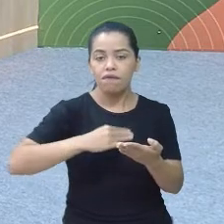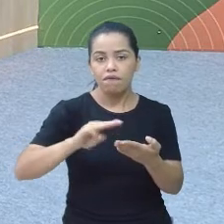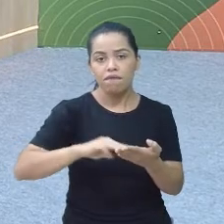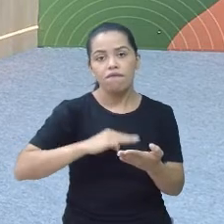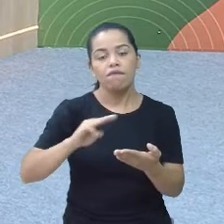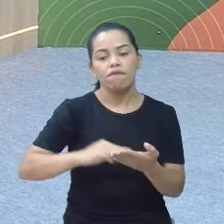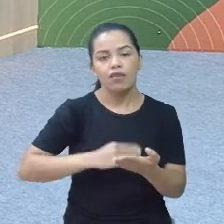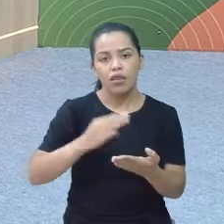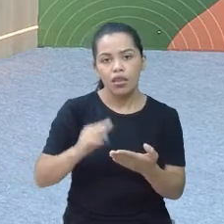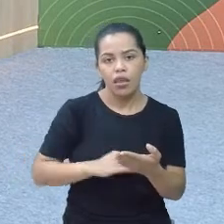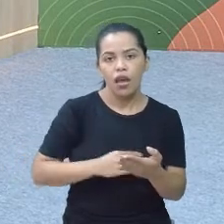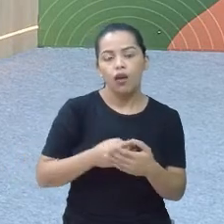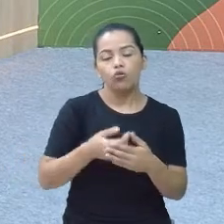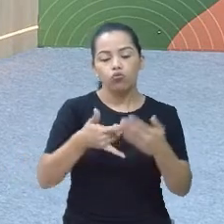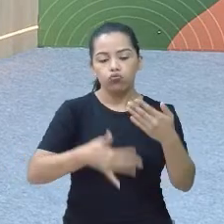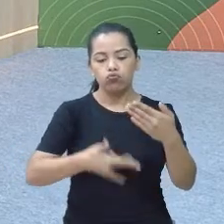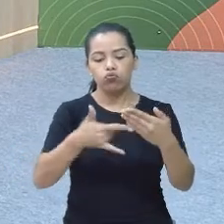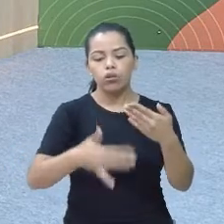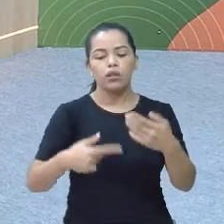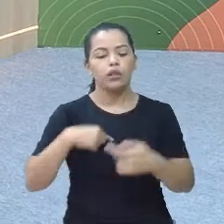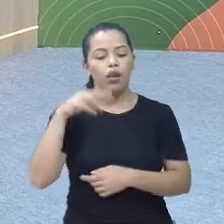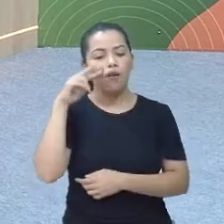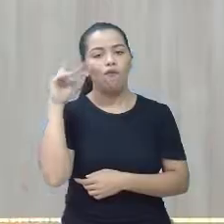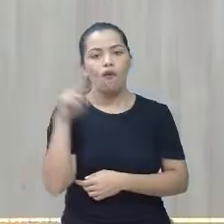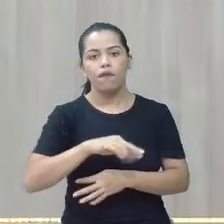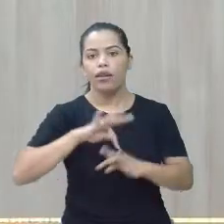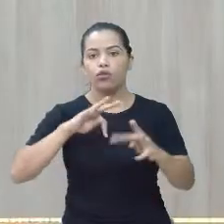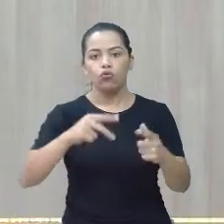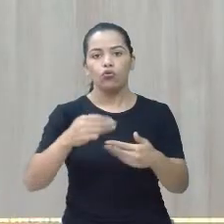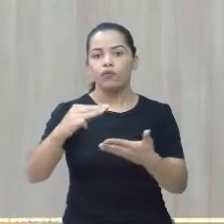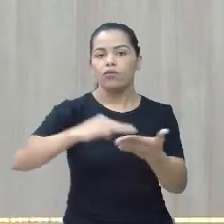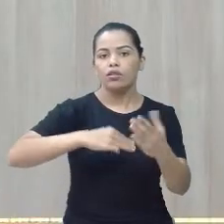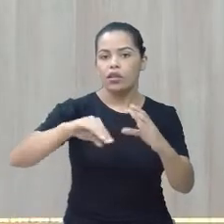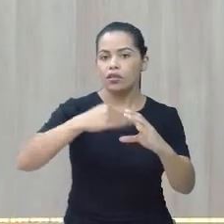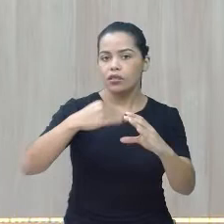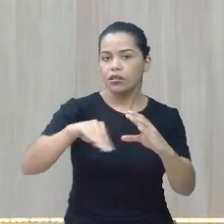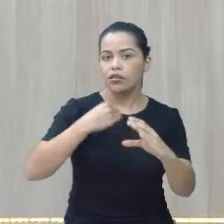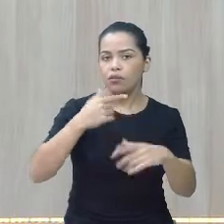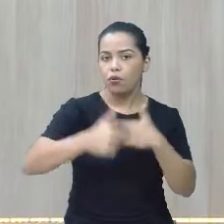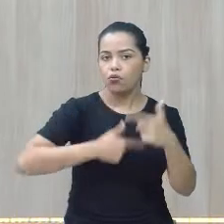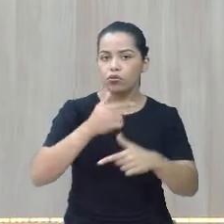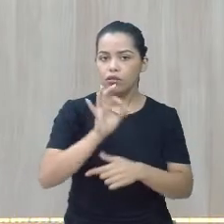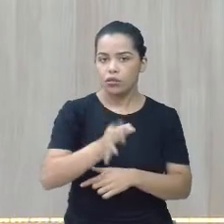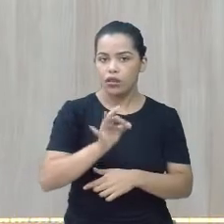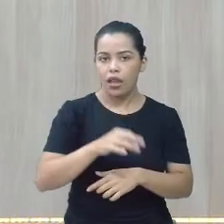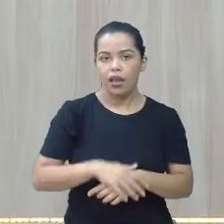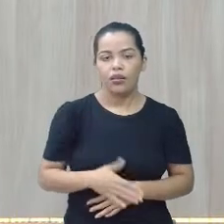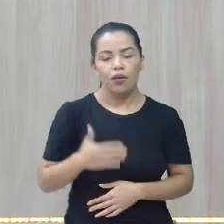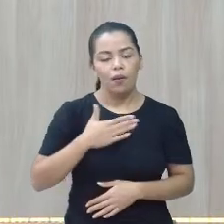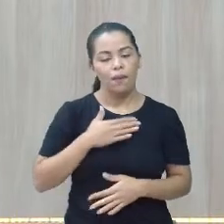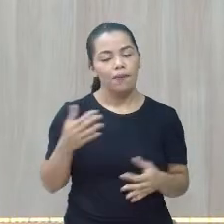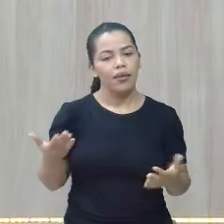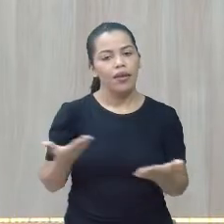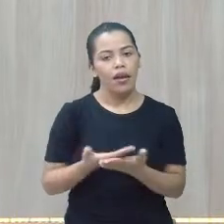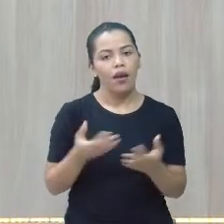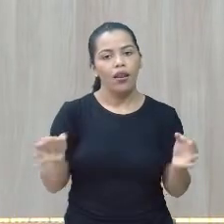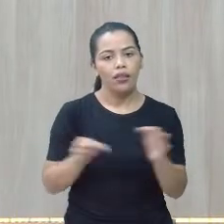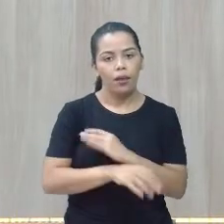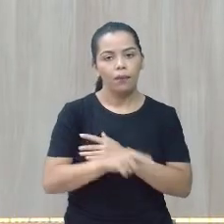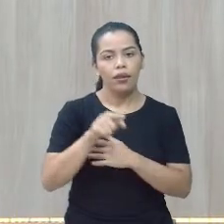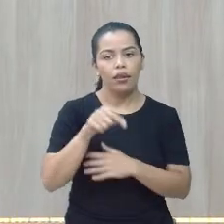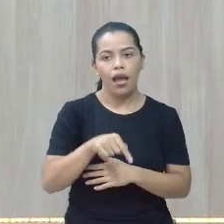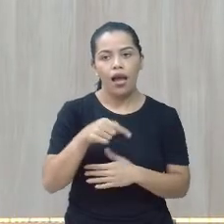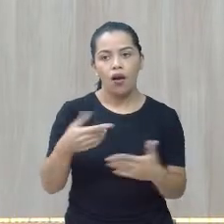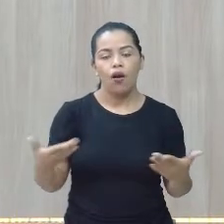nosso canal no YouTube que eu vou lá checar tudo que vocês estão produzindo, tá certo? A minha aula acaba por aqui, eu espero que